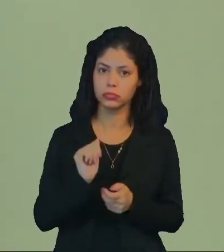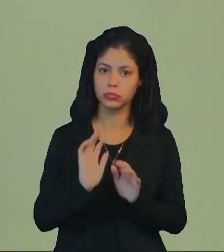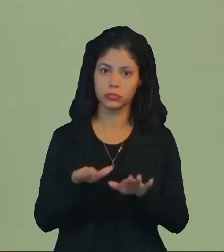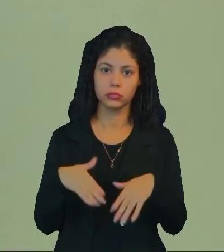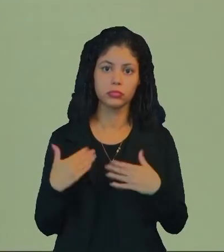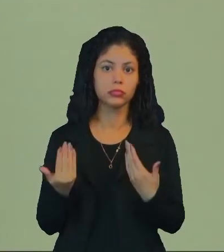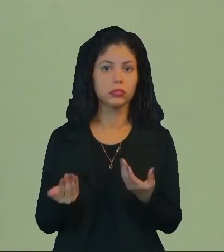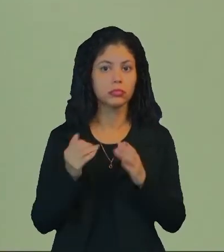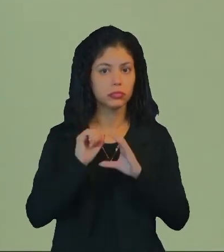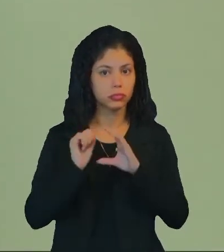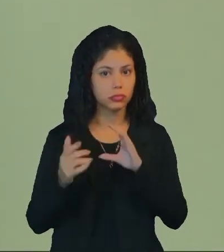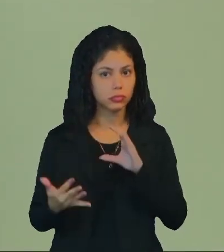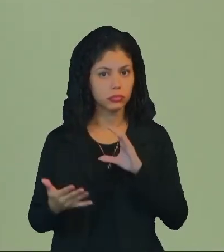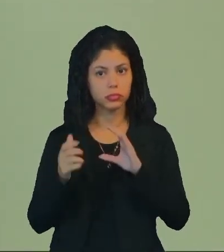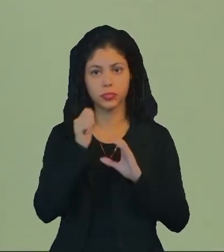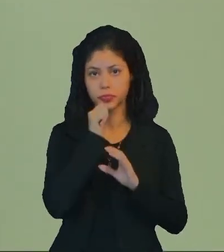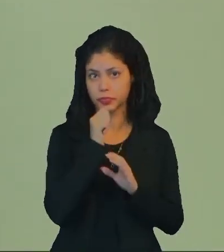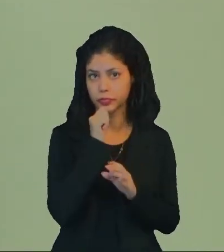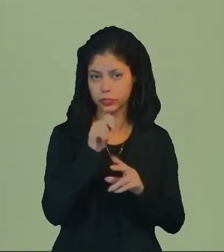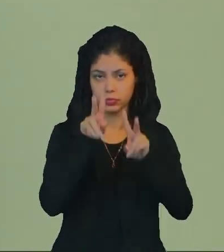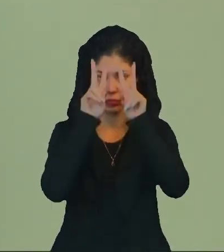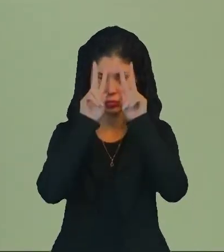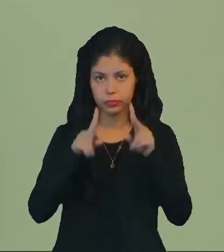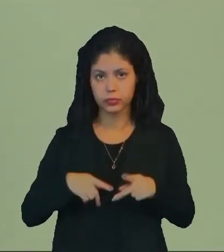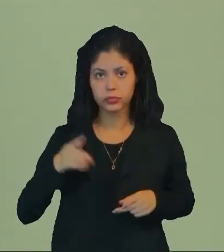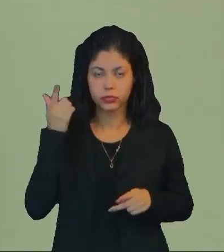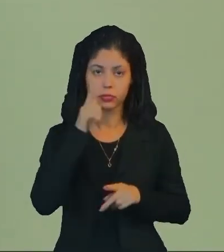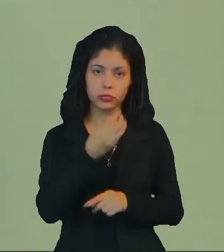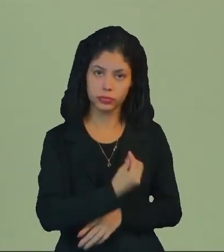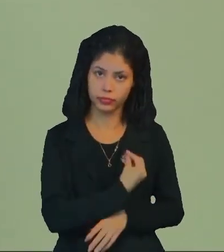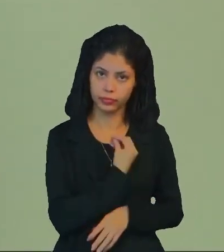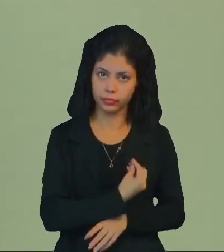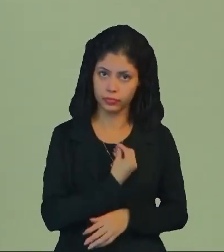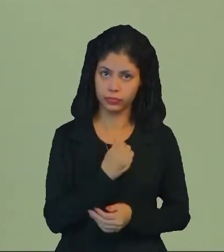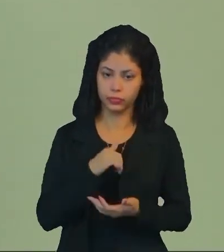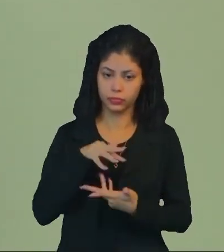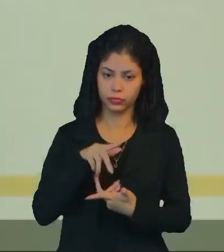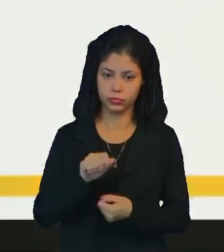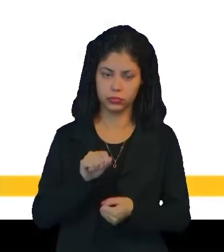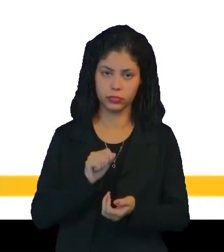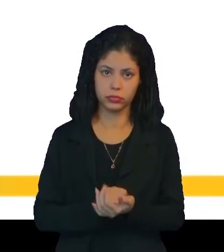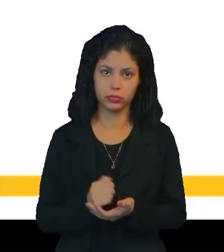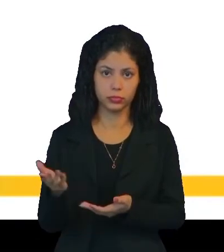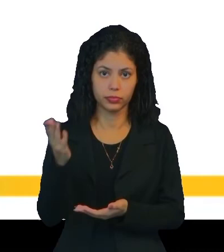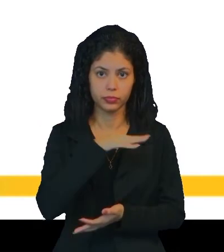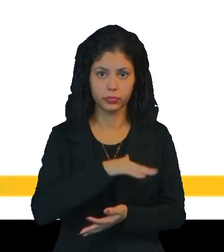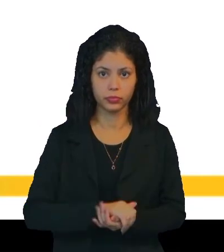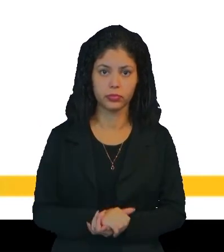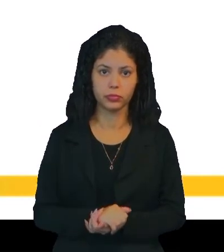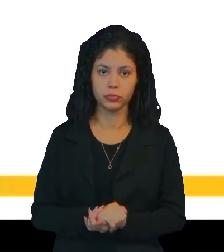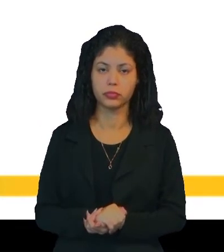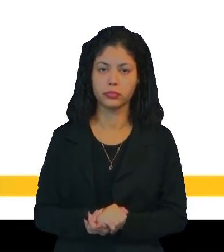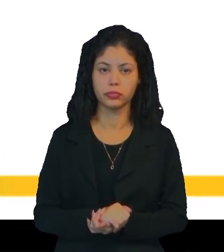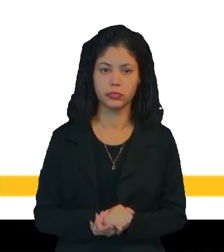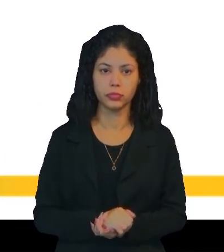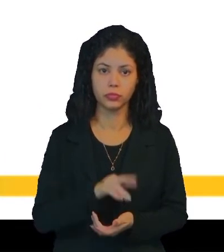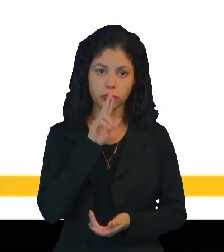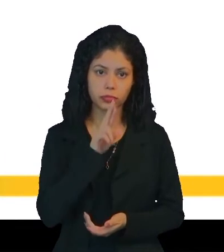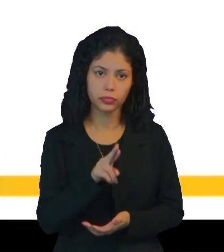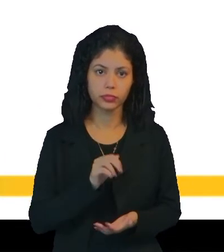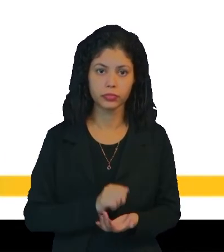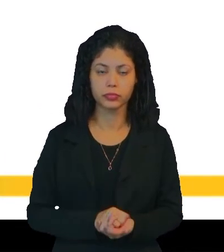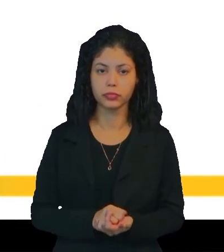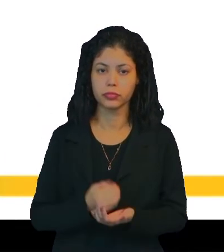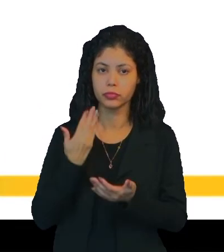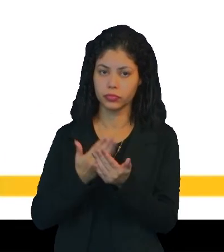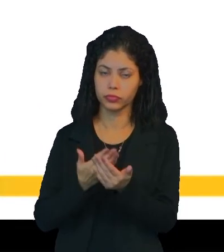Quais são as características que dariam para os seres humanos conseguir sobreviver nesse planeta? Então vamos lá? Então a resposta